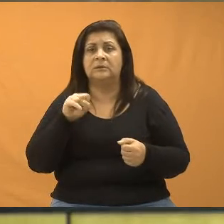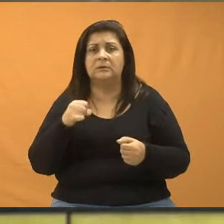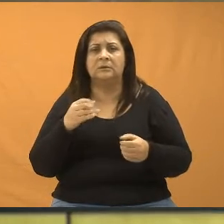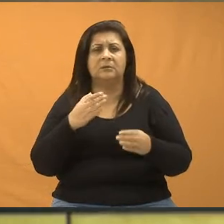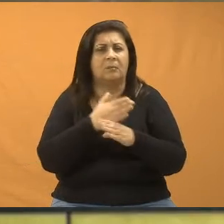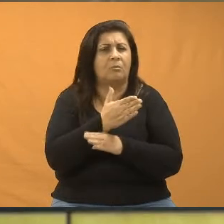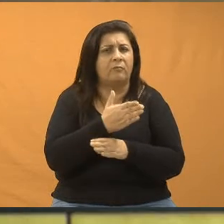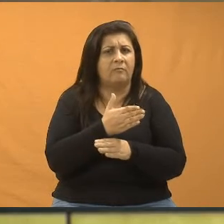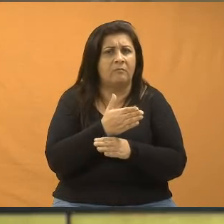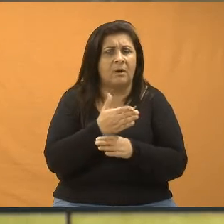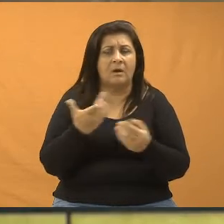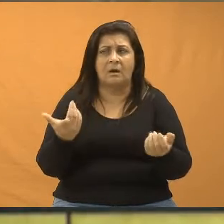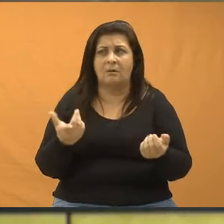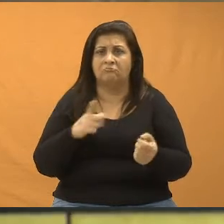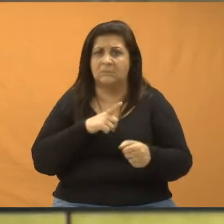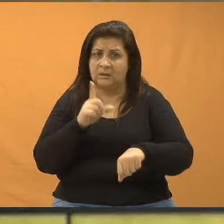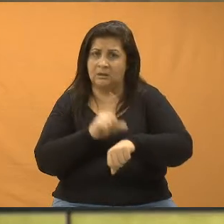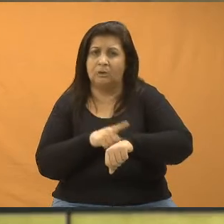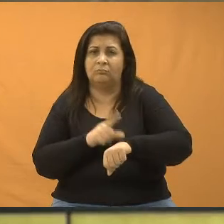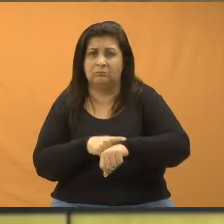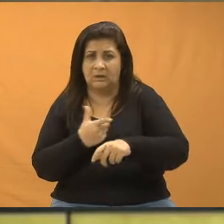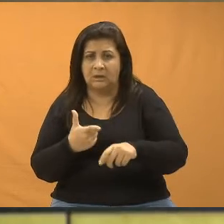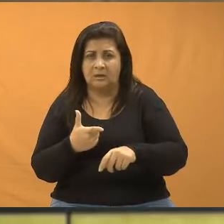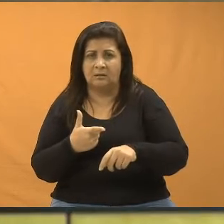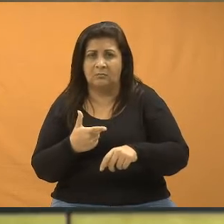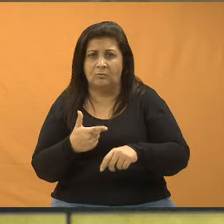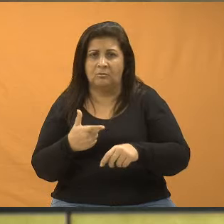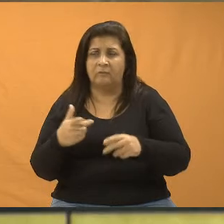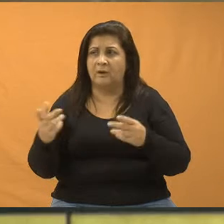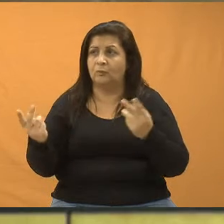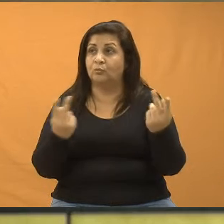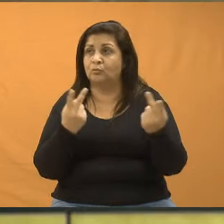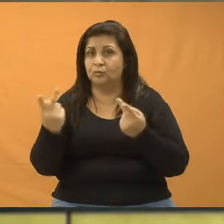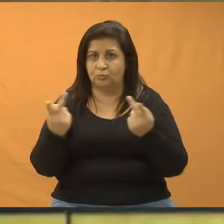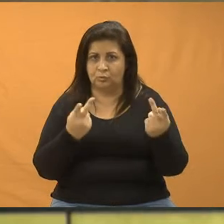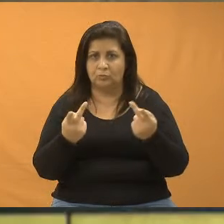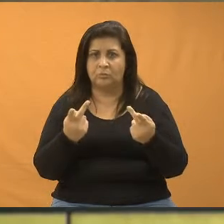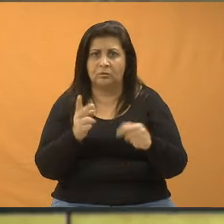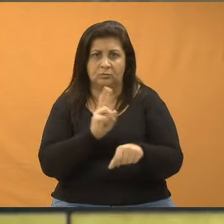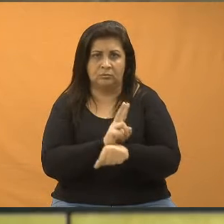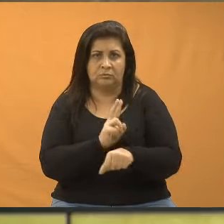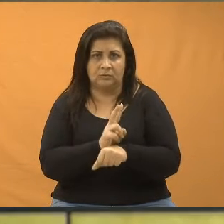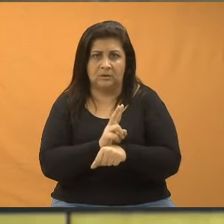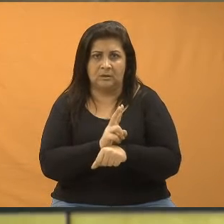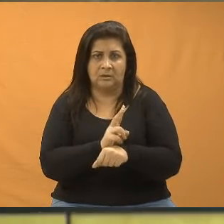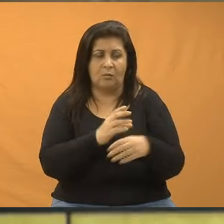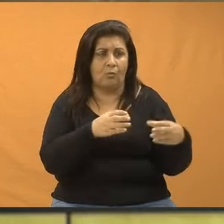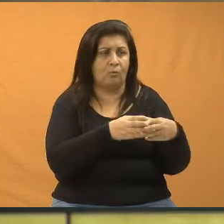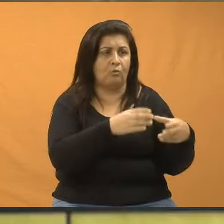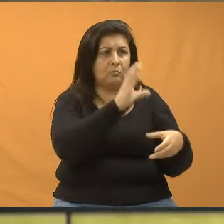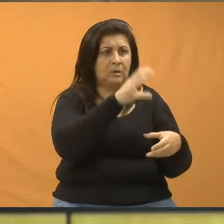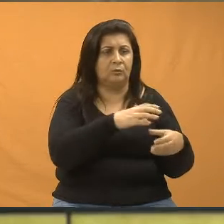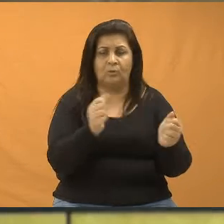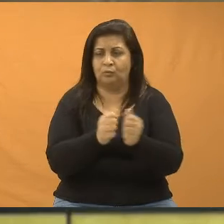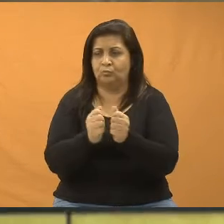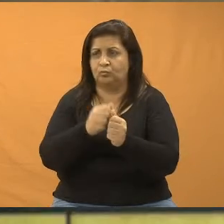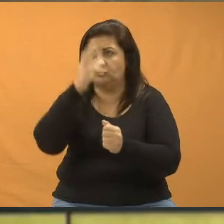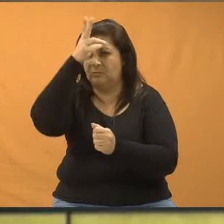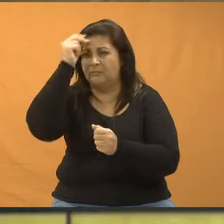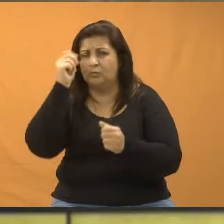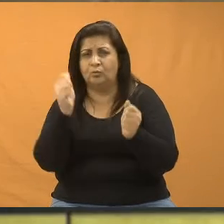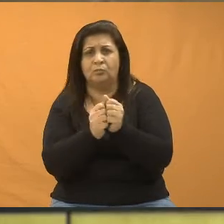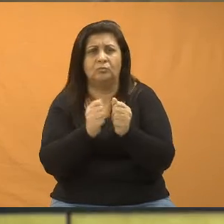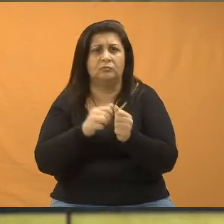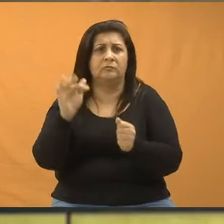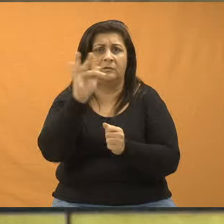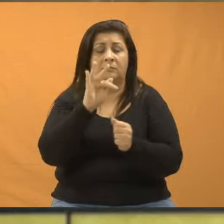um período em que haveria ali uma gestão compartilhada entre o município, entre a Irmandade, entre a faculdade. Então, acho que